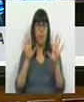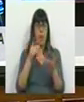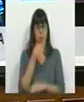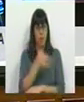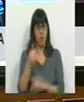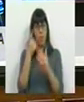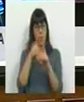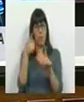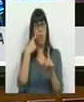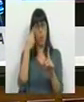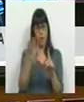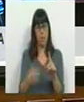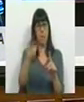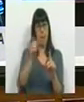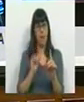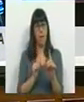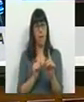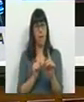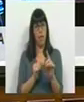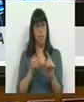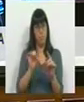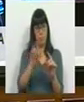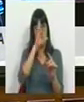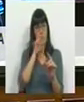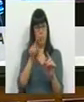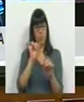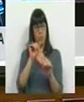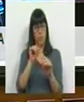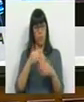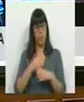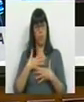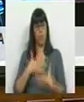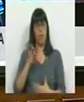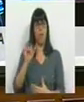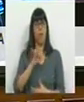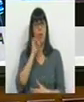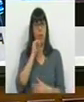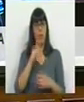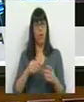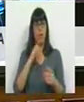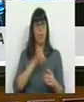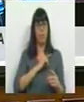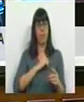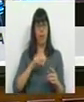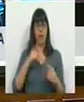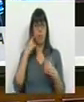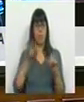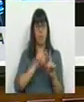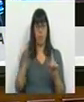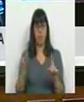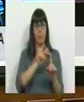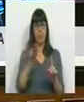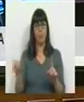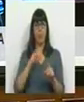há uma PPP que o Sr. Ministro conhece muito bem, porque o Sr. Ministro, no seu percurso profissional, sempre saltou do privado para o público,